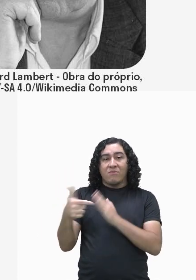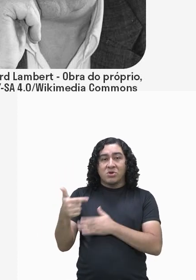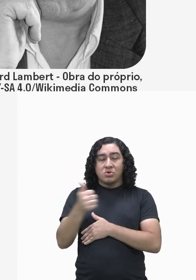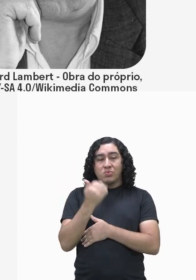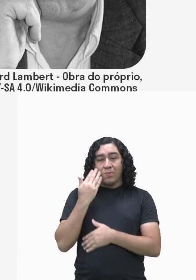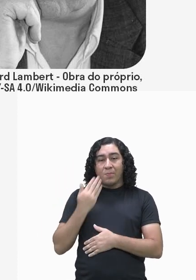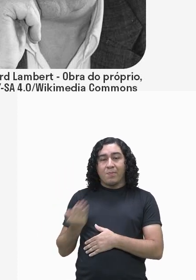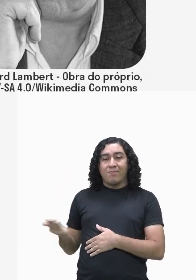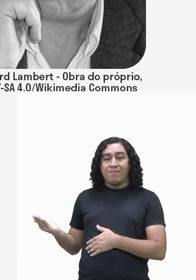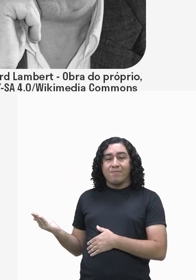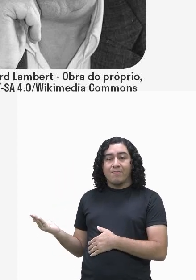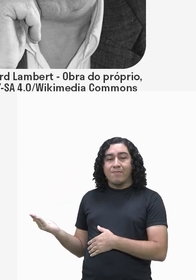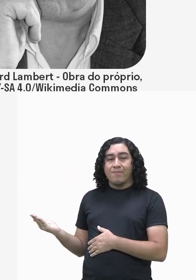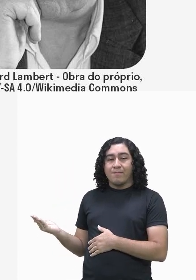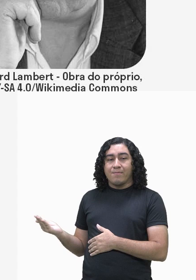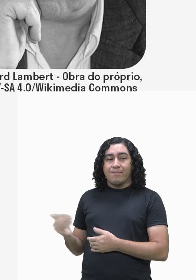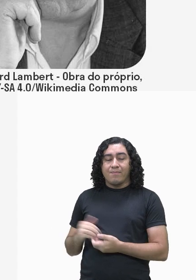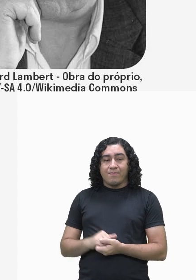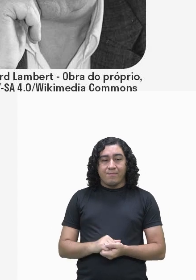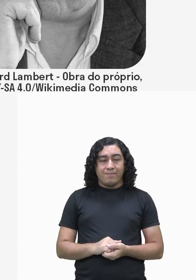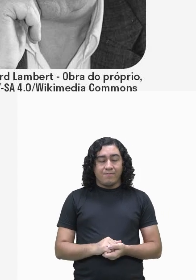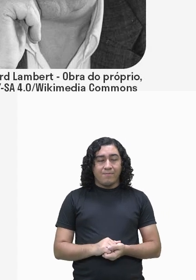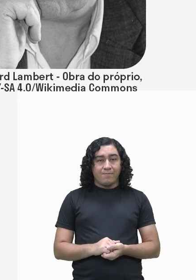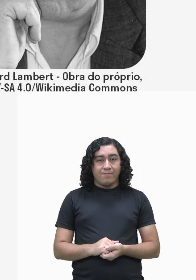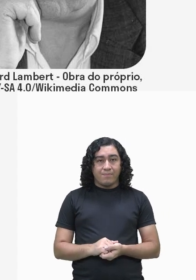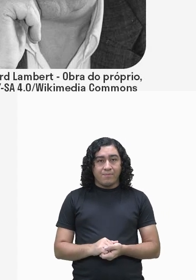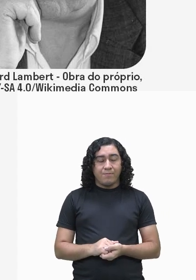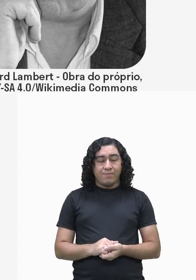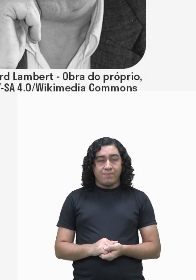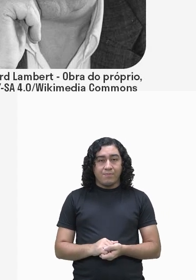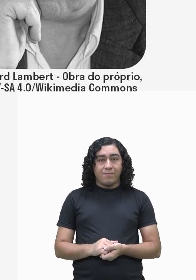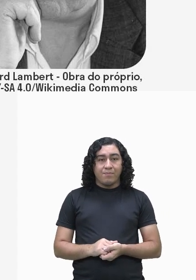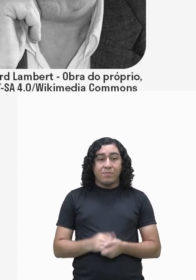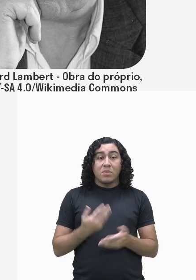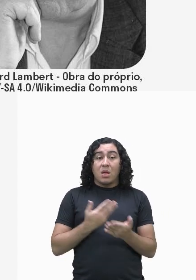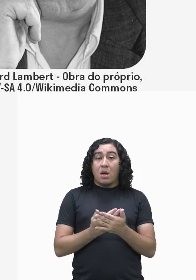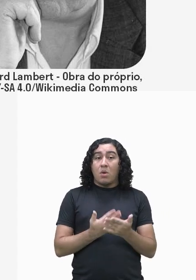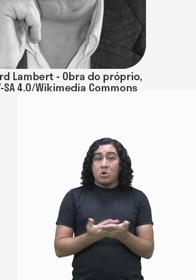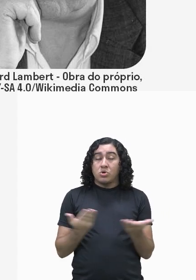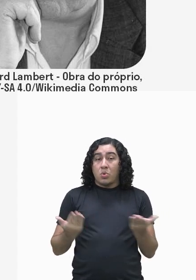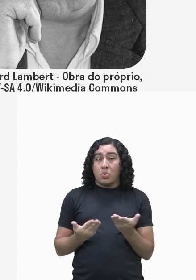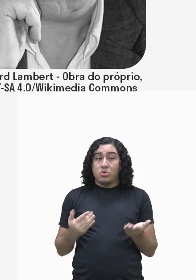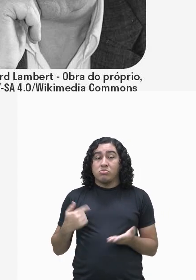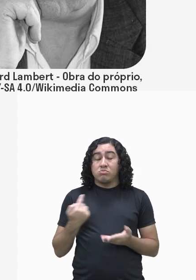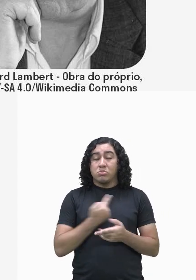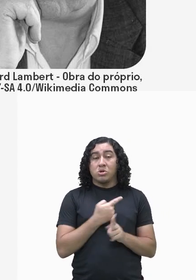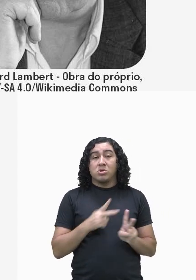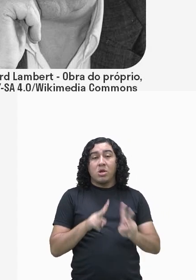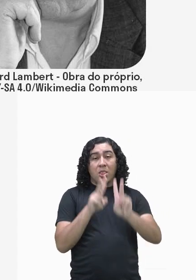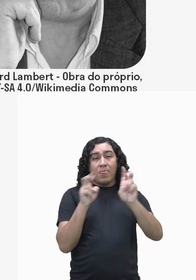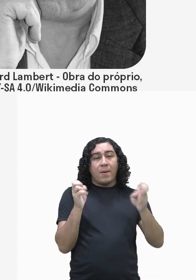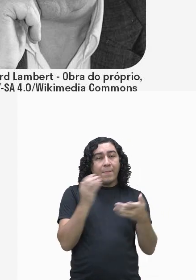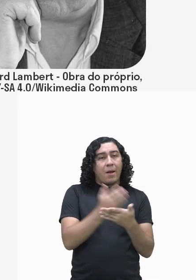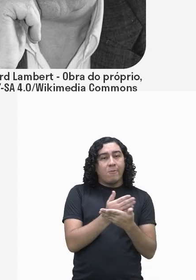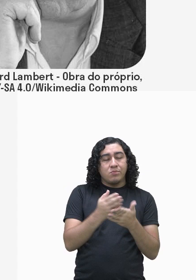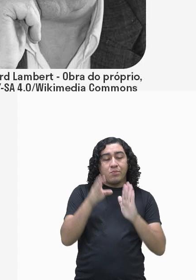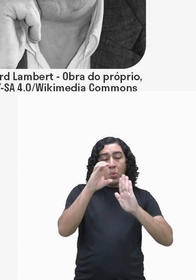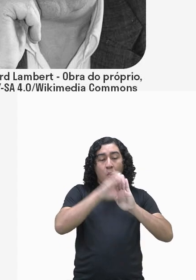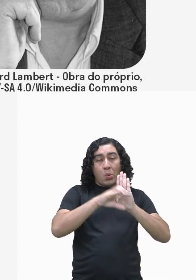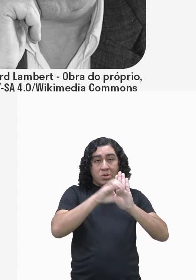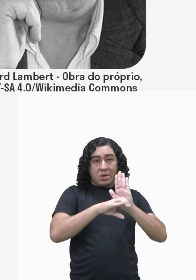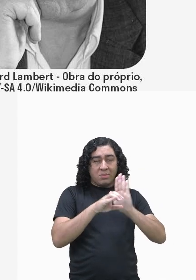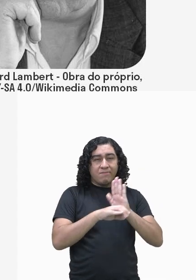ano de 2022. E nesta aula, nós iremos tratar de alguns conceitos que